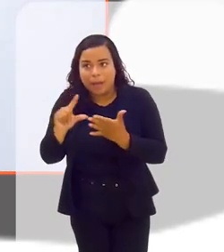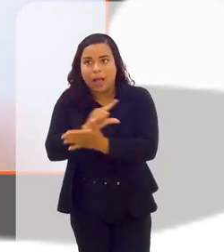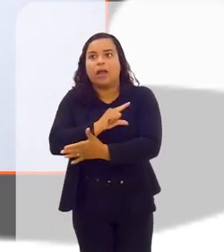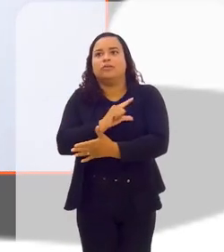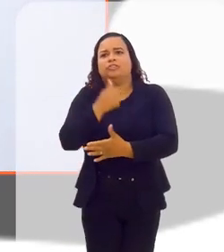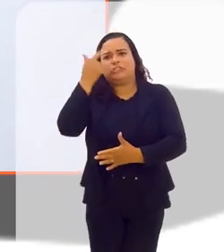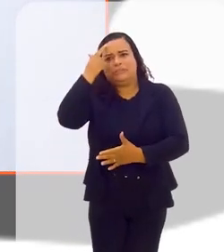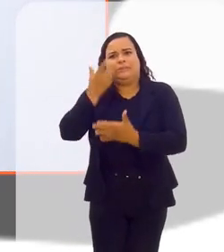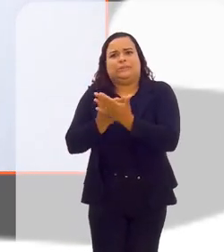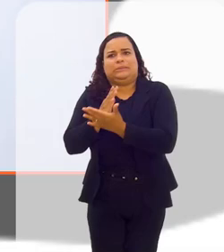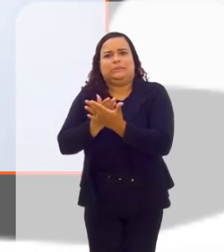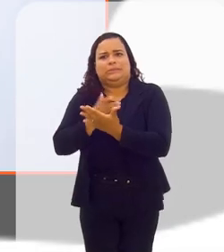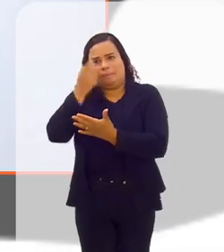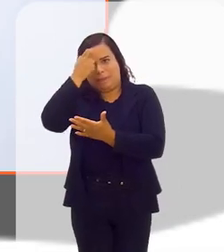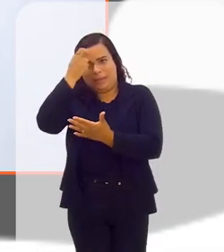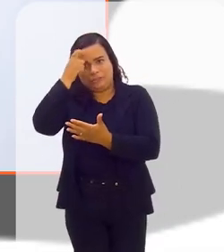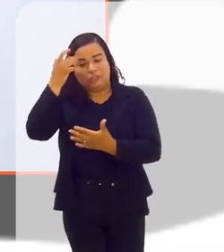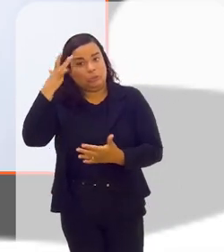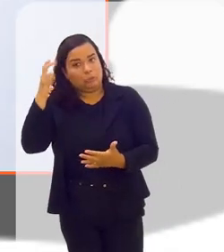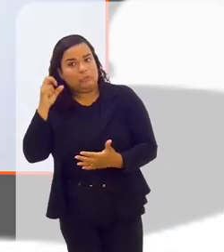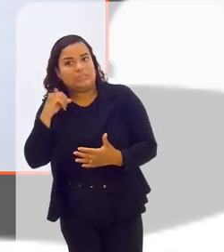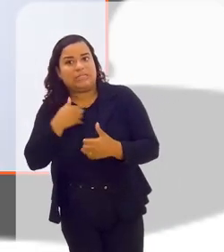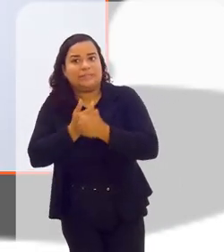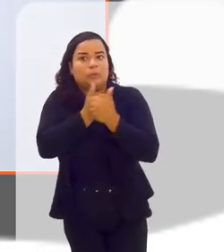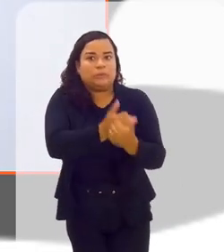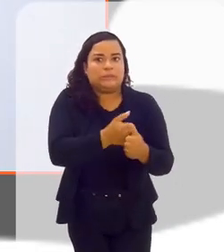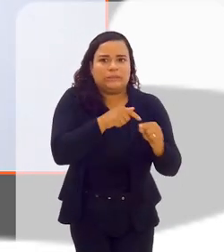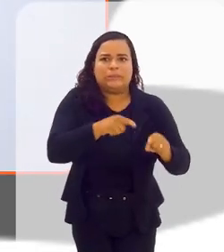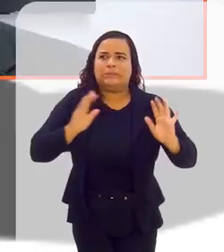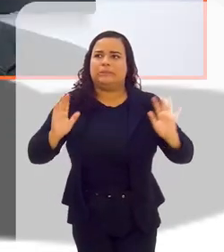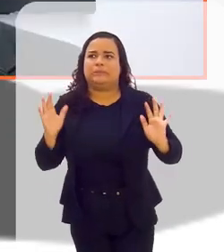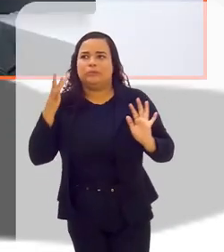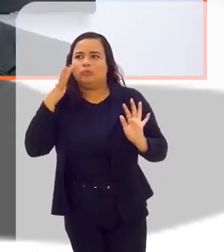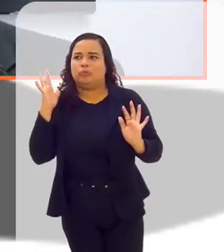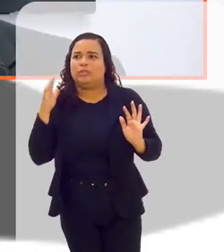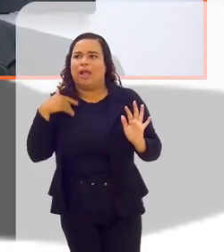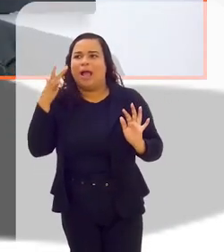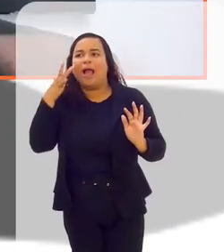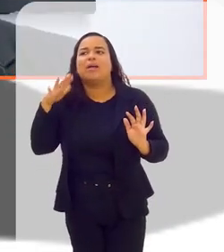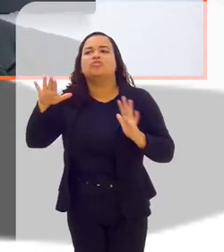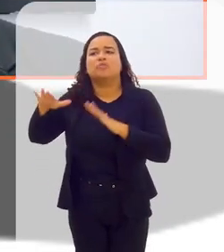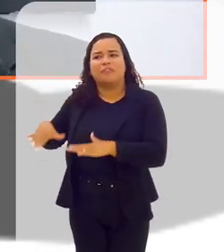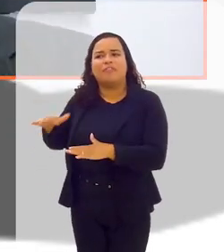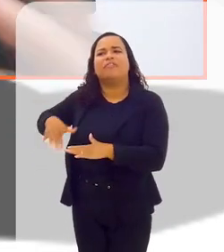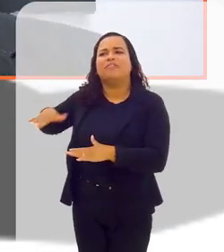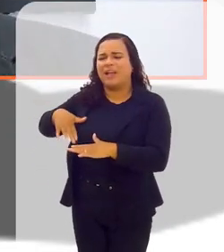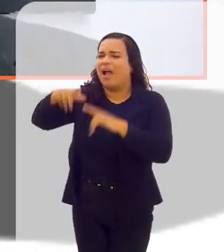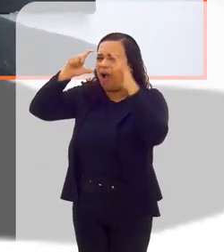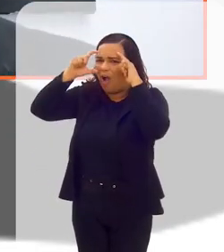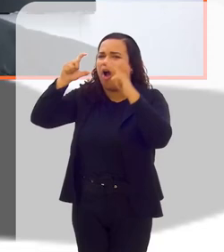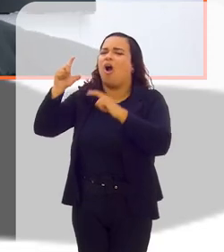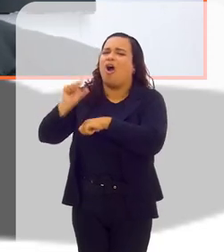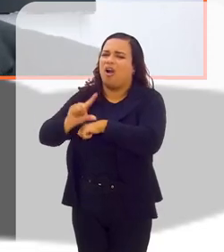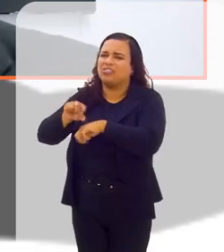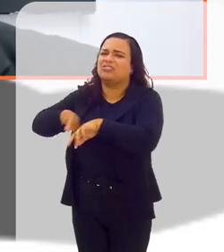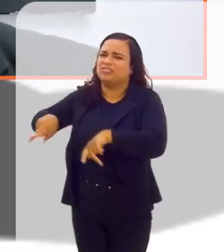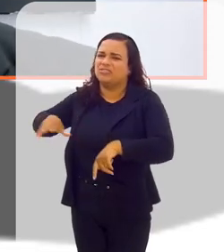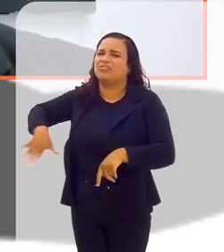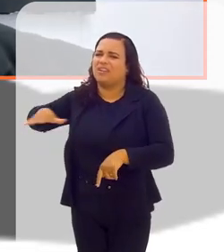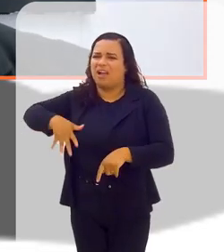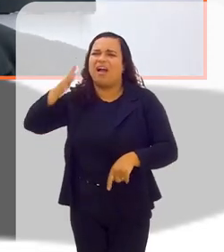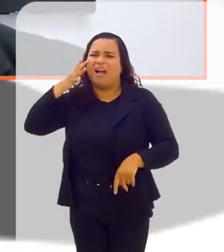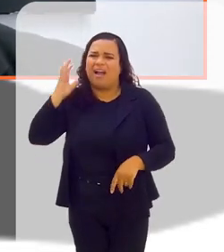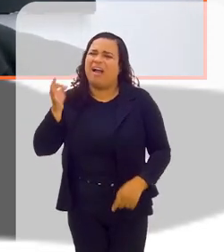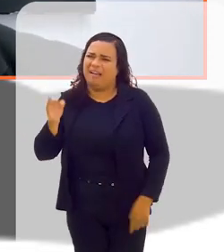tão dolorido mentalmente assim, eu não sei se eu teria seguido o caminho como industrial. Mas Tinha agora, ficado como na eu. ótica? Você teria Ah,